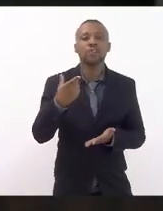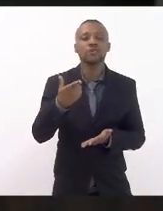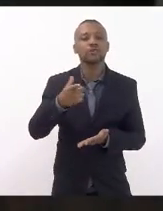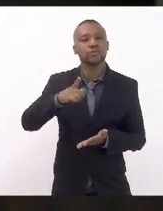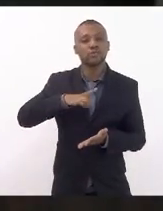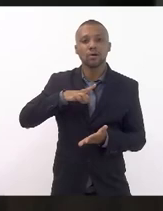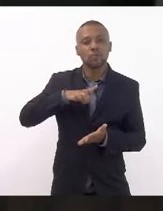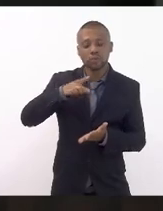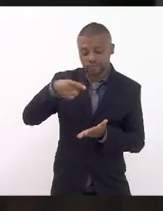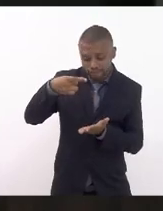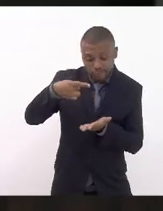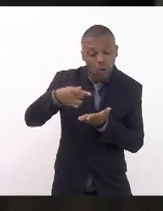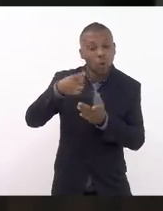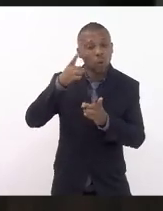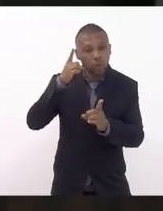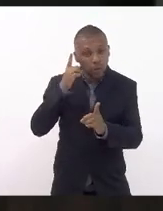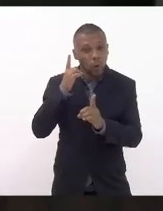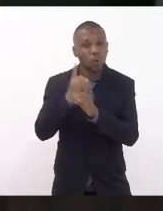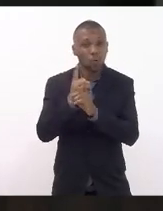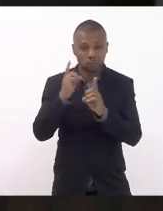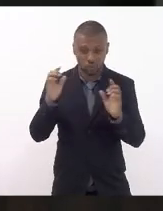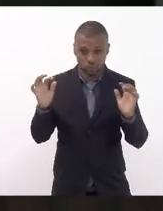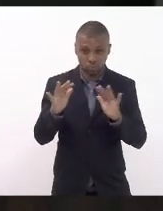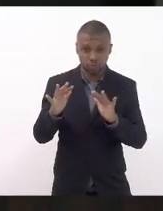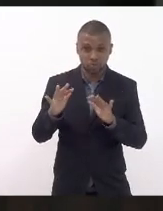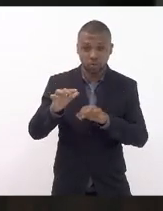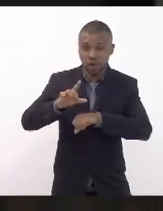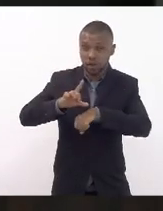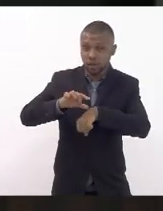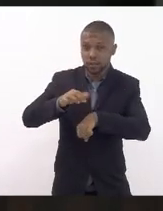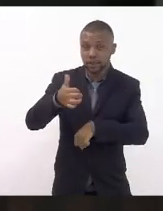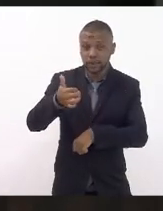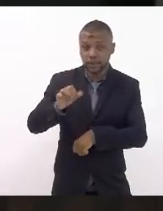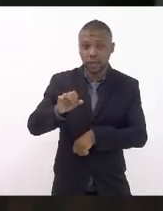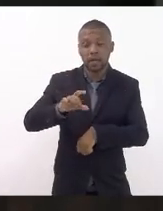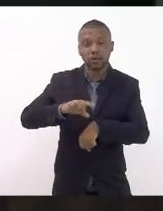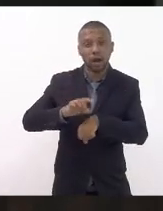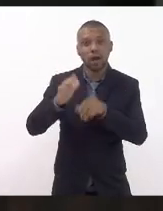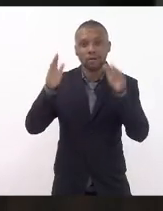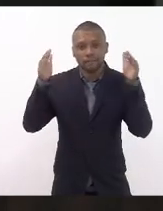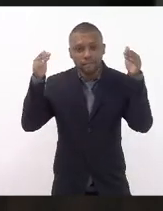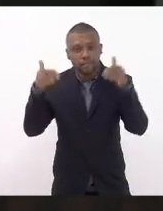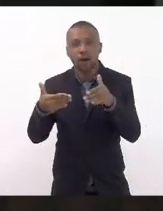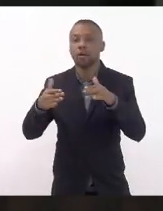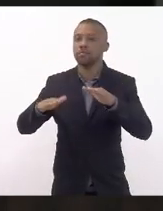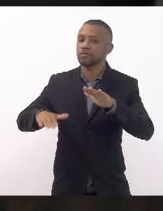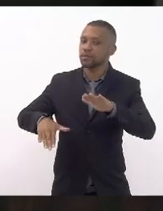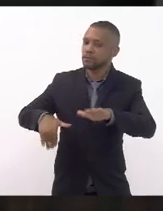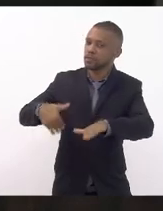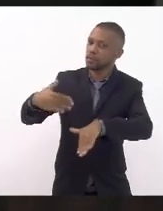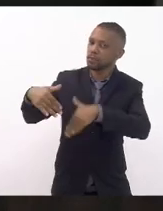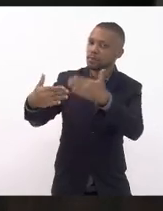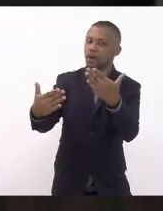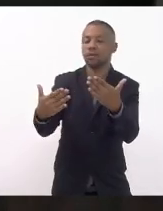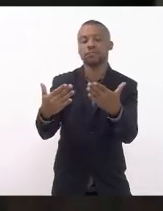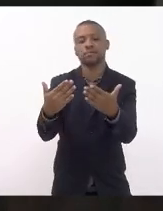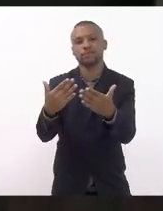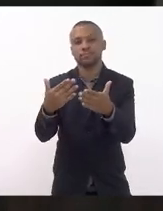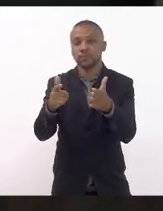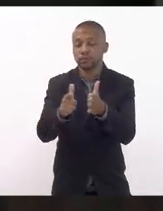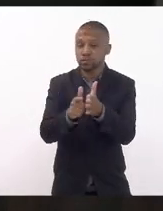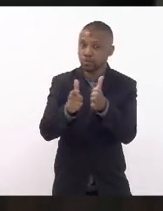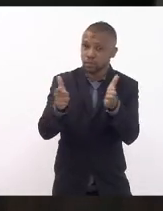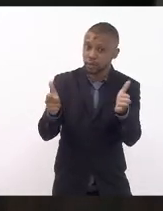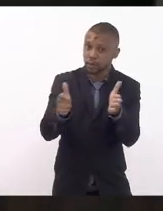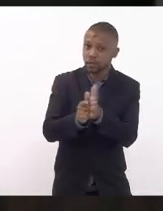encontro por volta das 10 horas com o Fórum de Desenvolvimento, jornalista Roberto